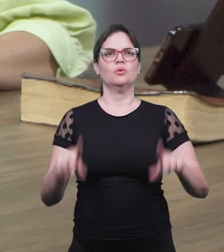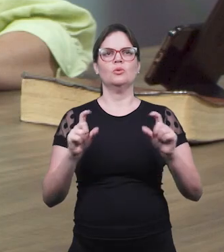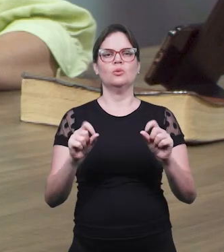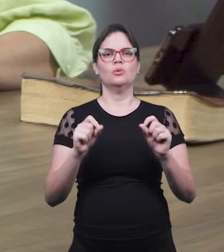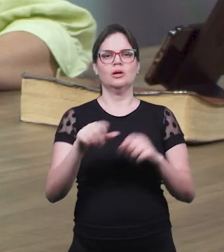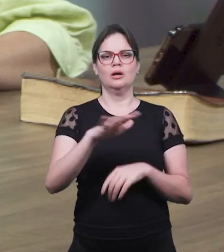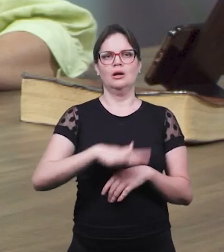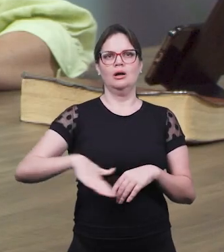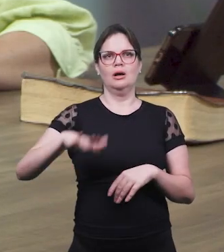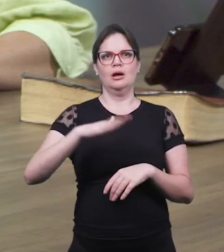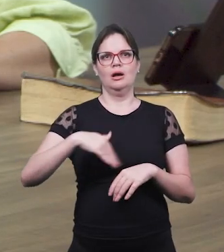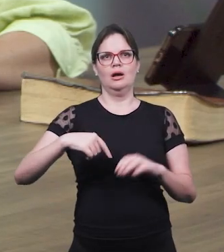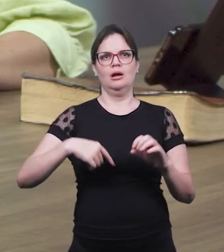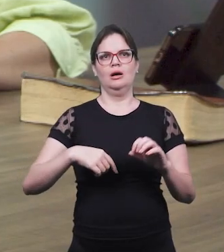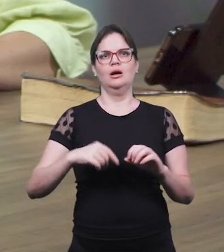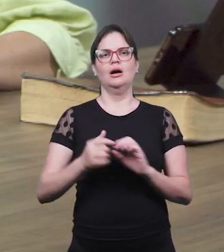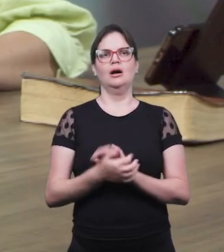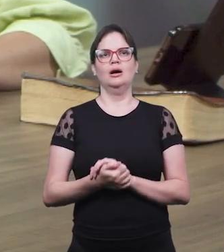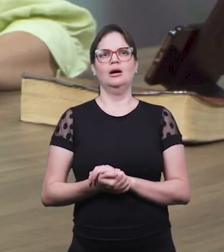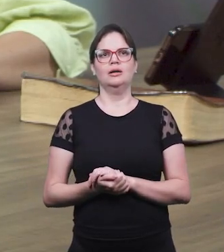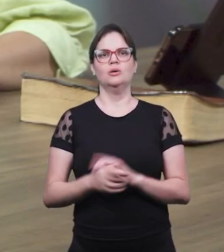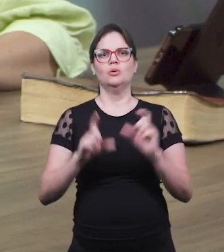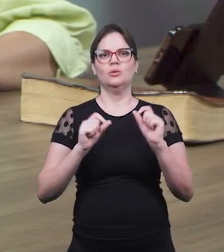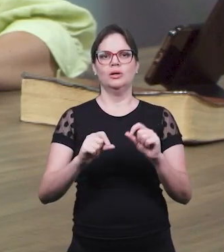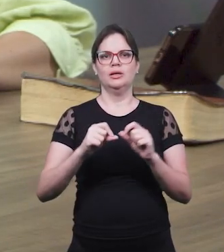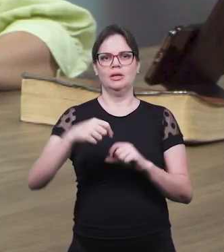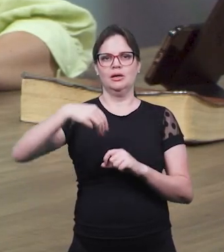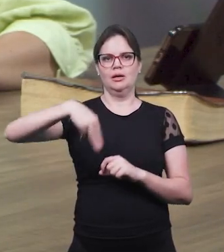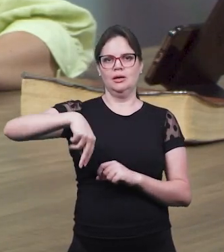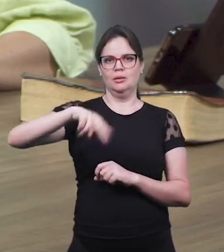é a área da ozonioterapia? O que